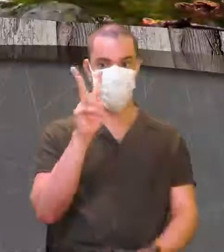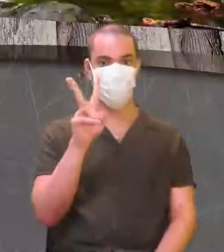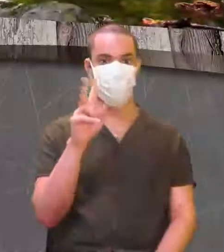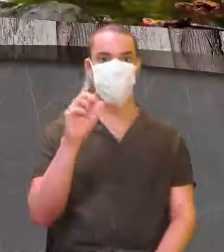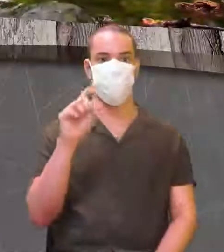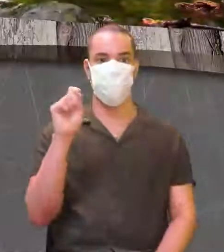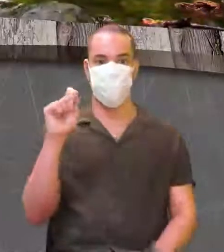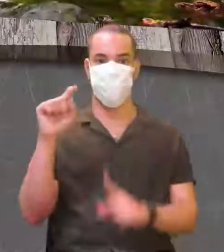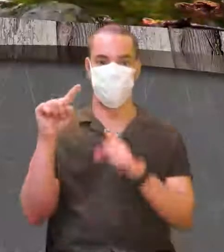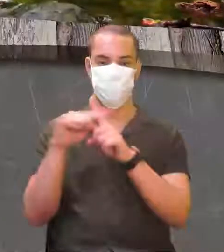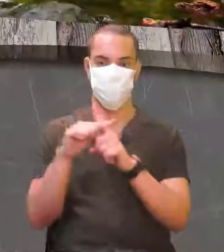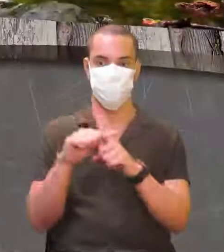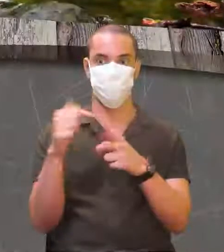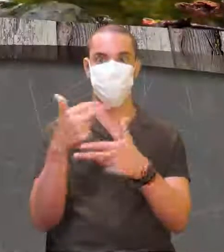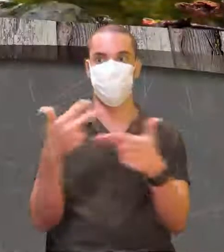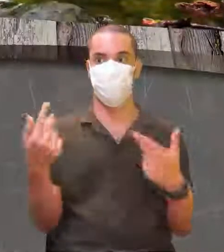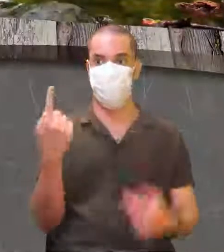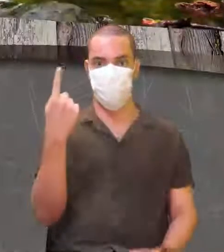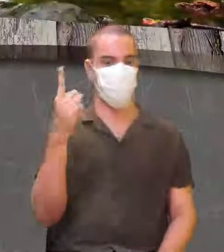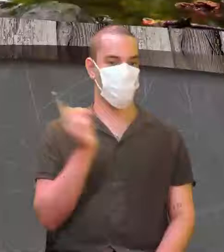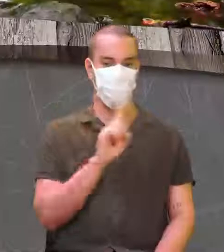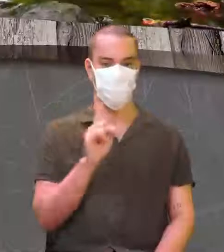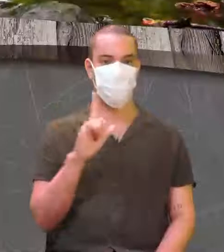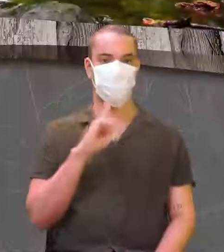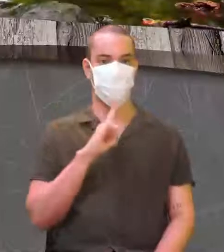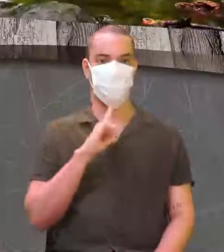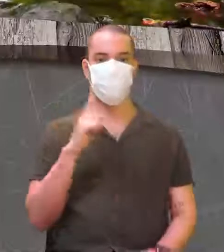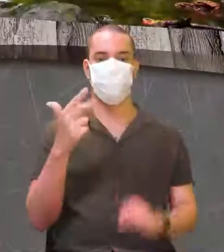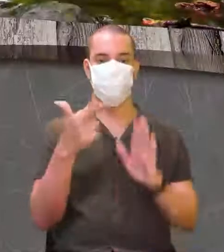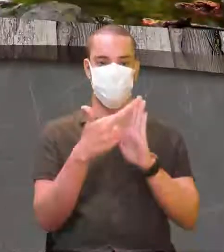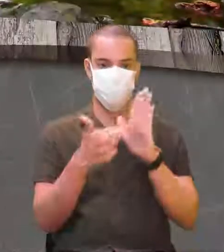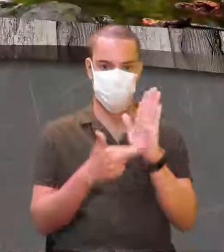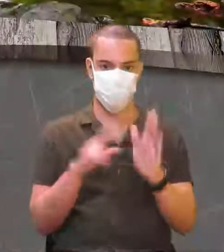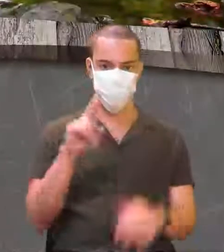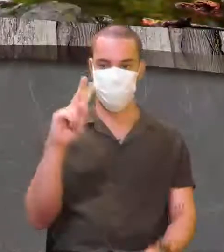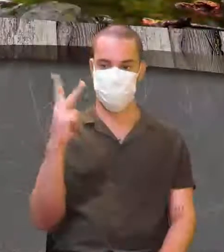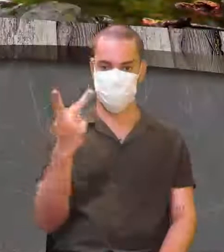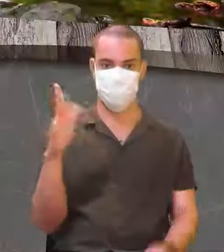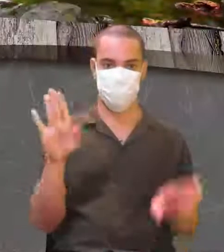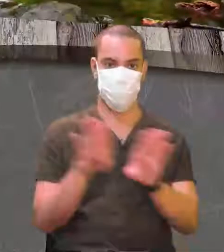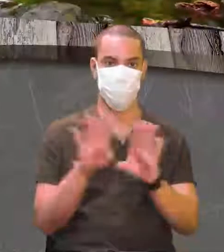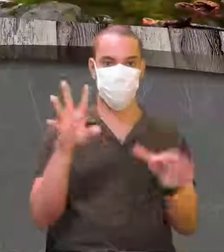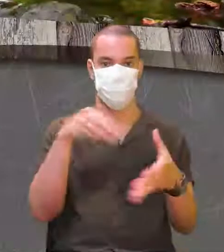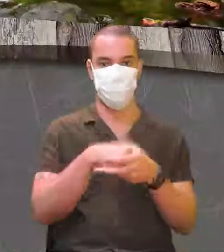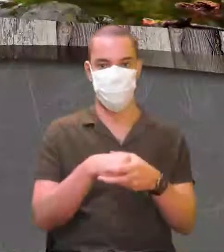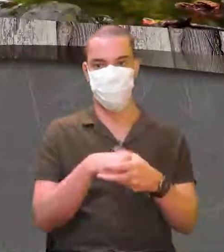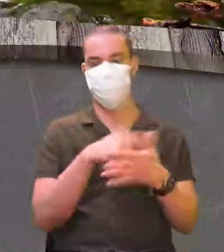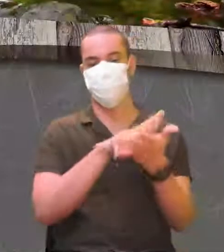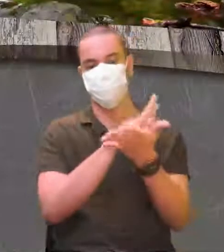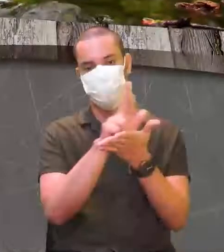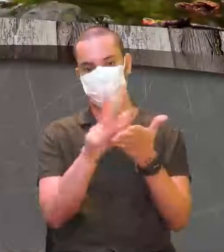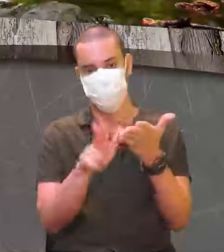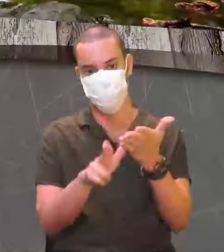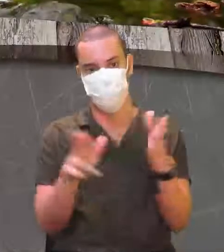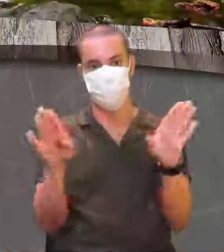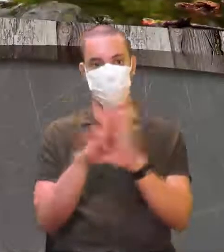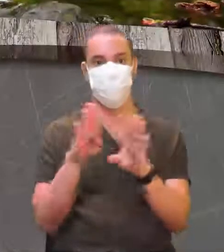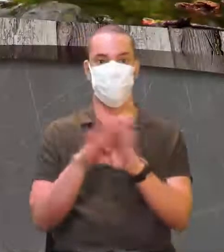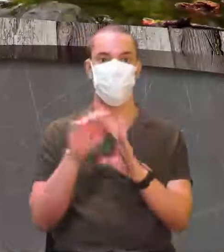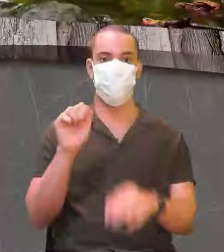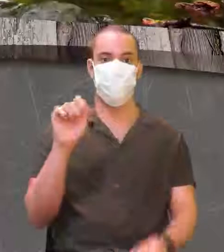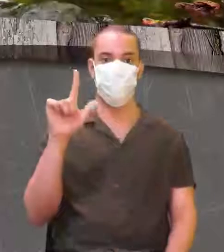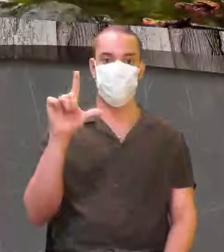A positivo, como se fosse uma coisa só. Fator RH, né, que tem a ver com os aglutinogênios lá, e a glutinina,